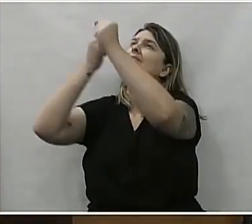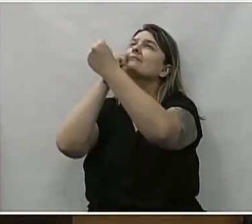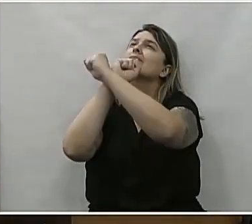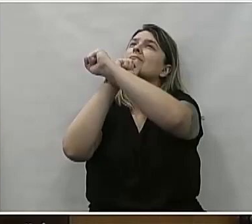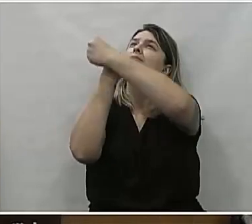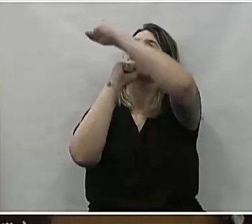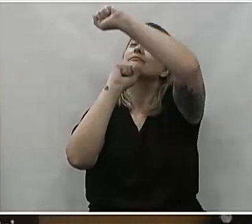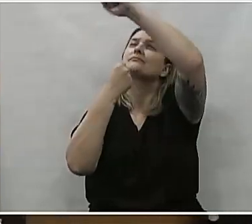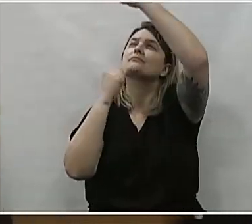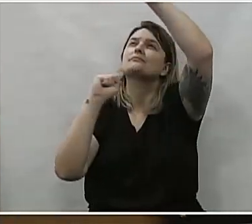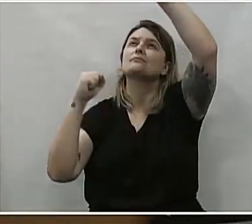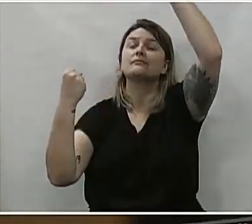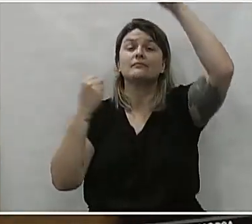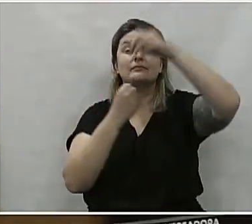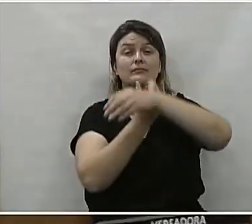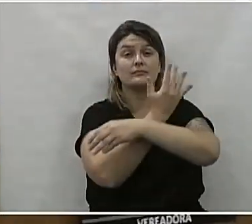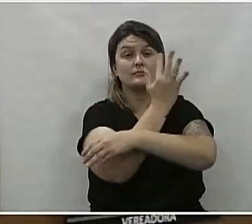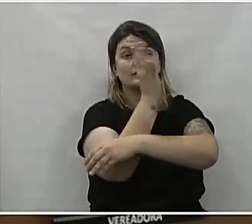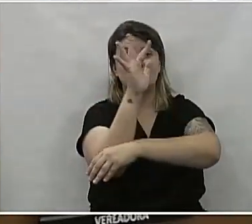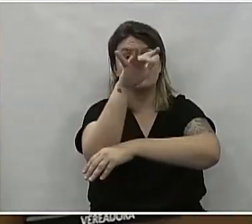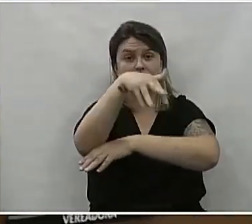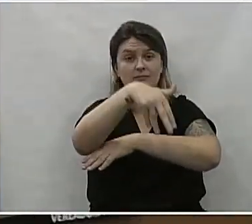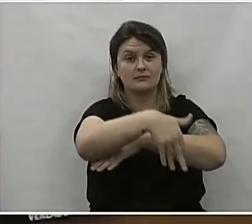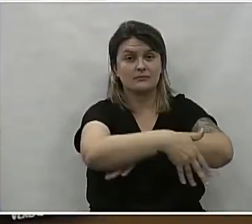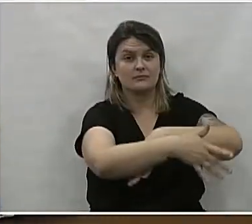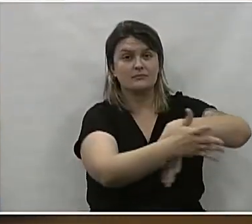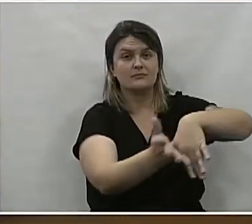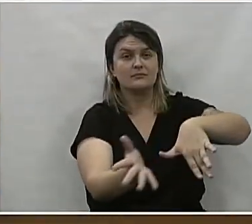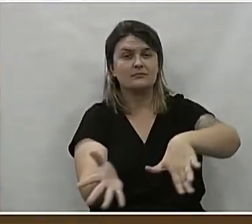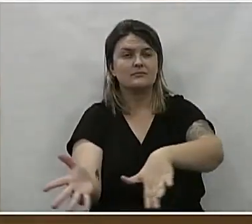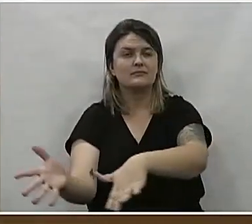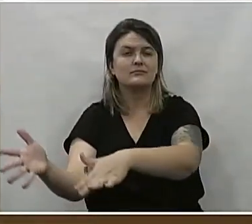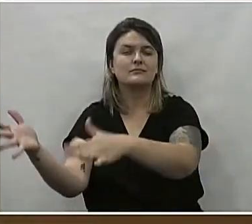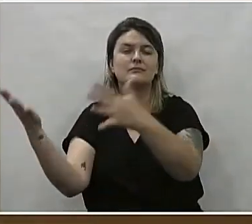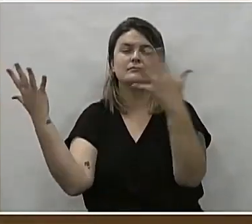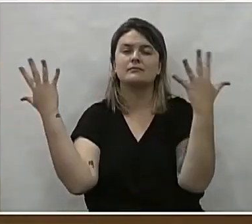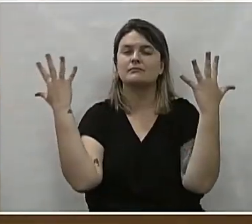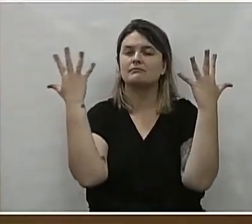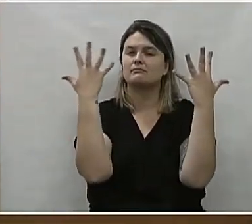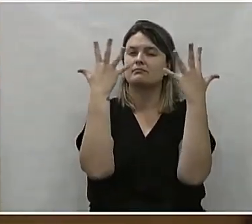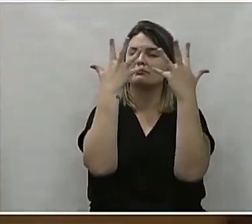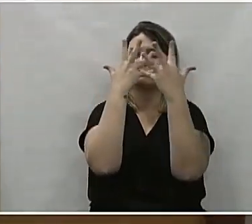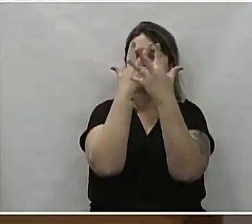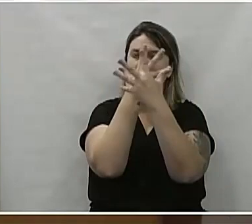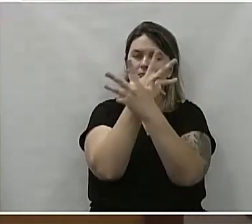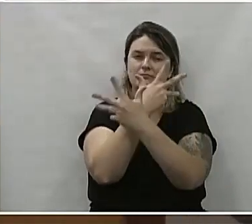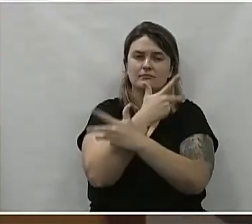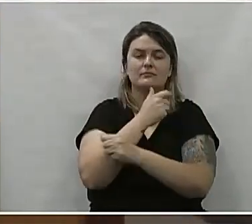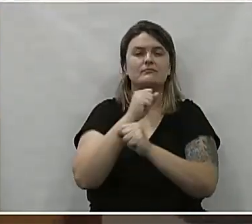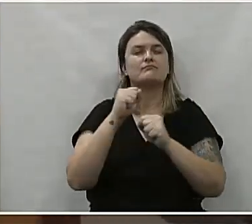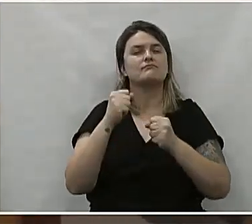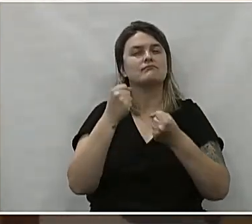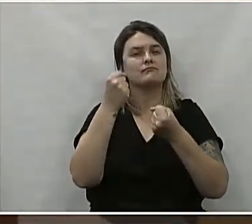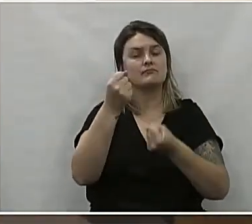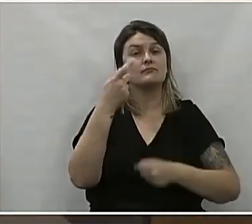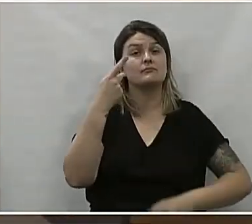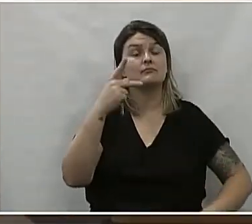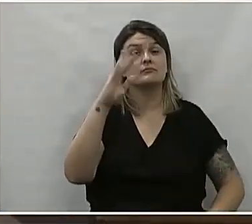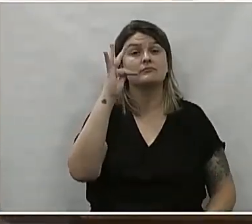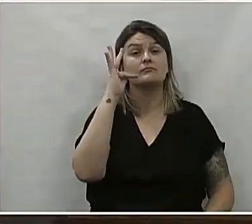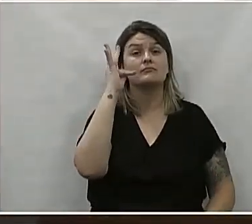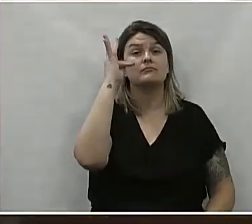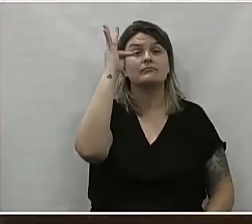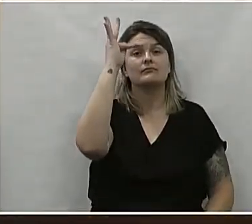cruzeiro resplandece. Gigante pela própria natureza És belo, és forte,